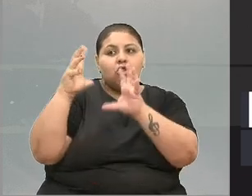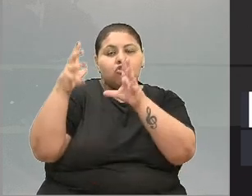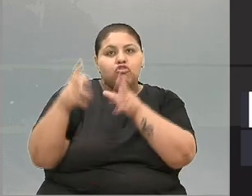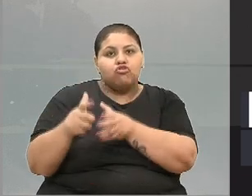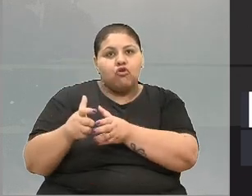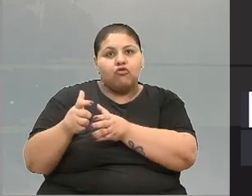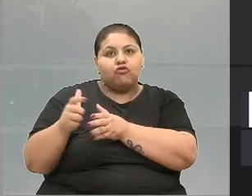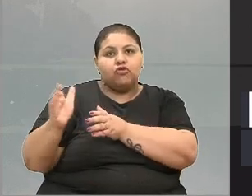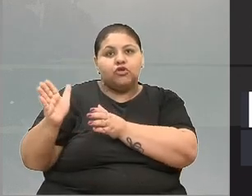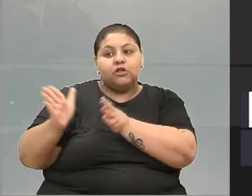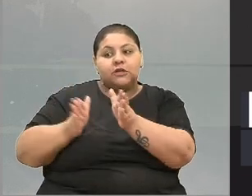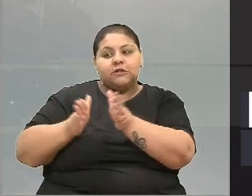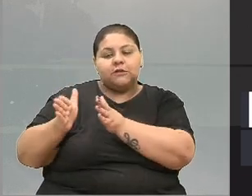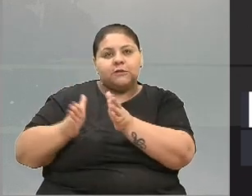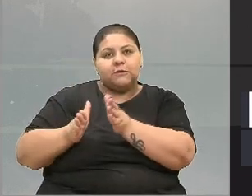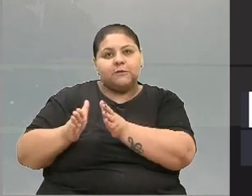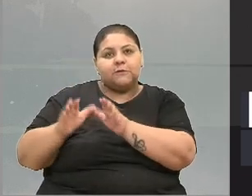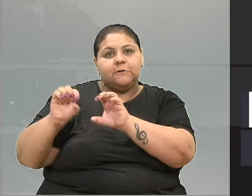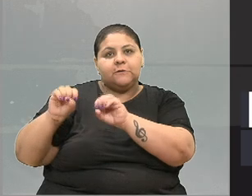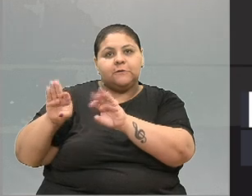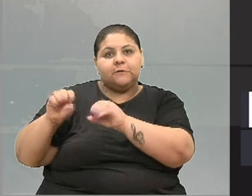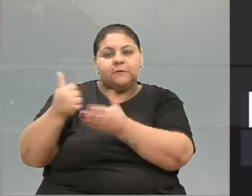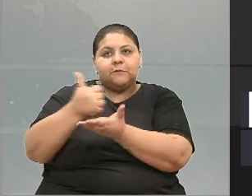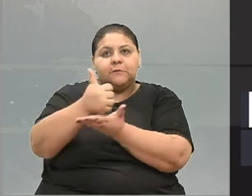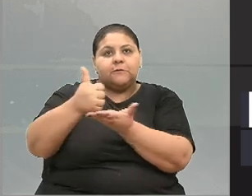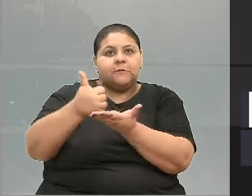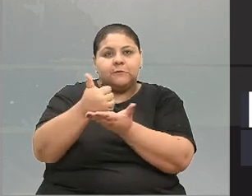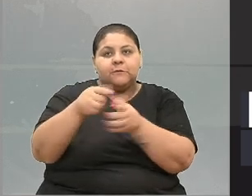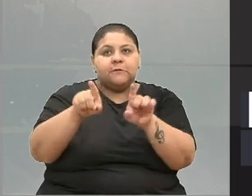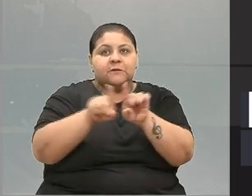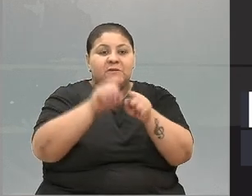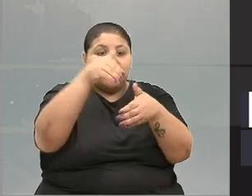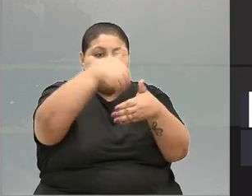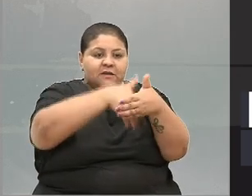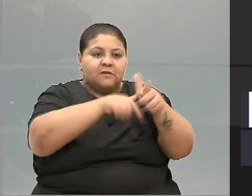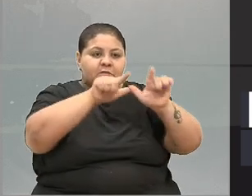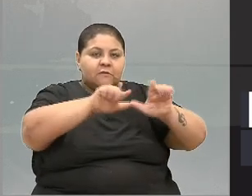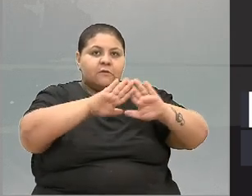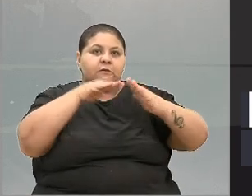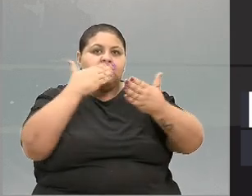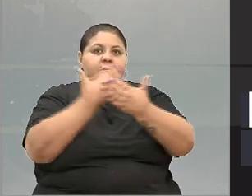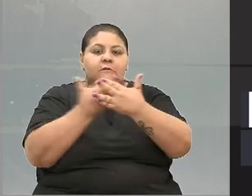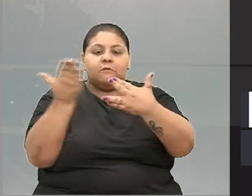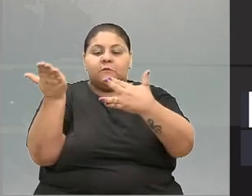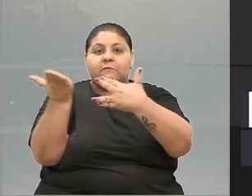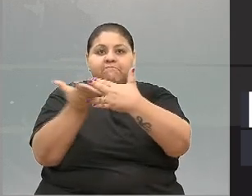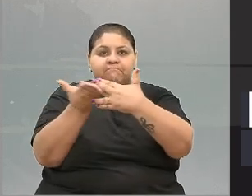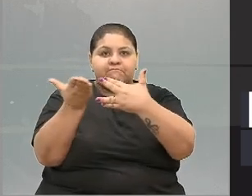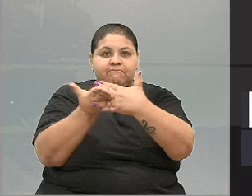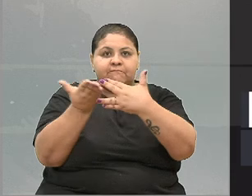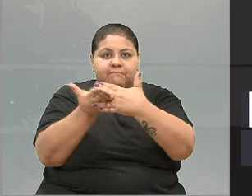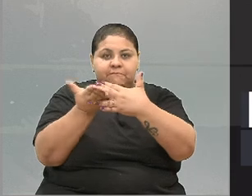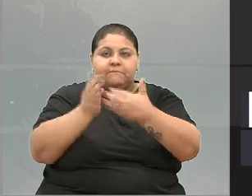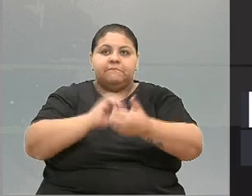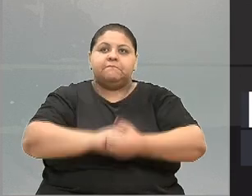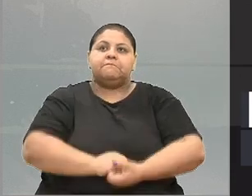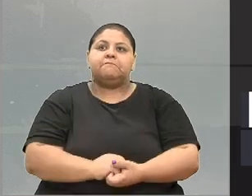etapas da educação básica, incluindo salas de aula, recreios e intervalos nas escolas.